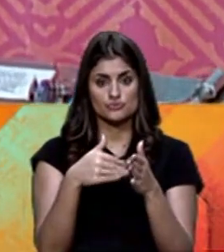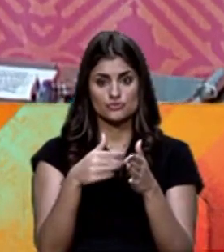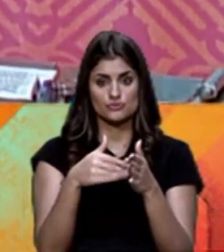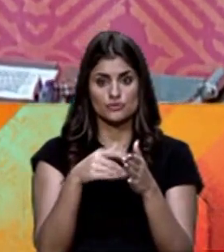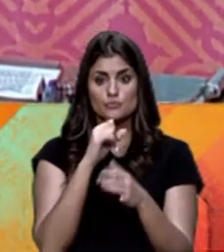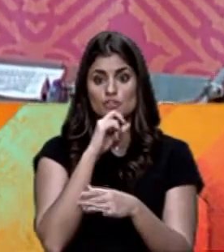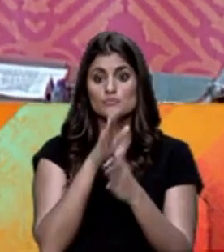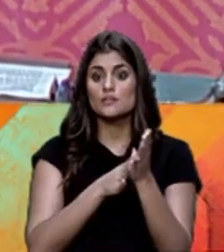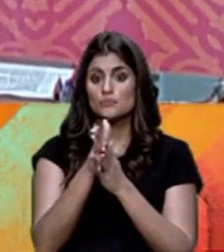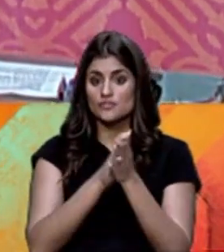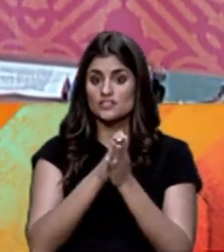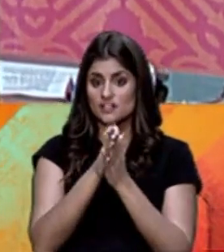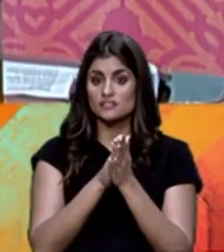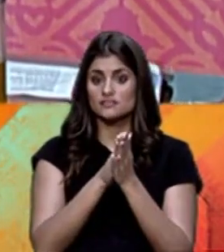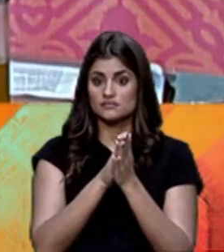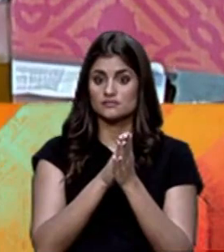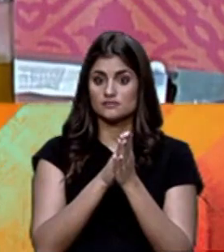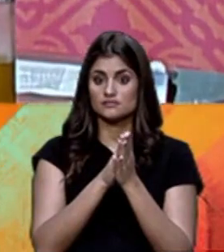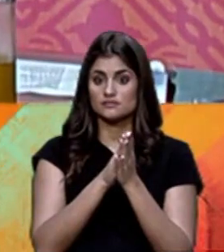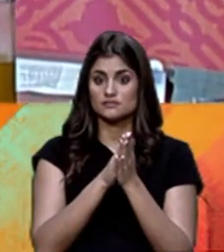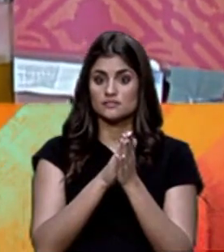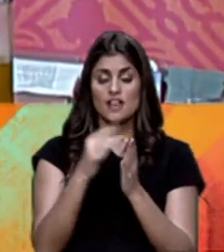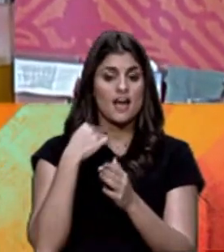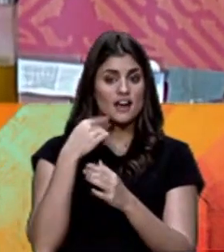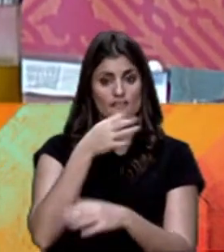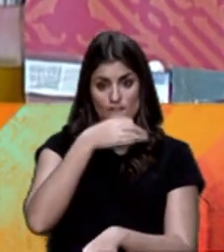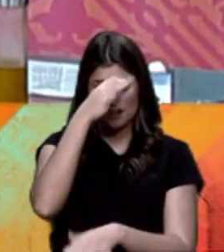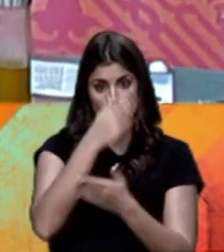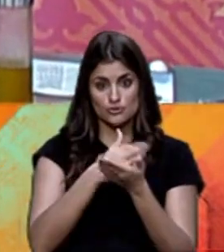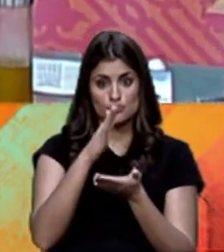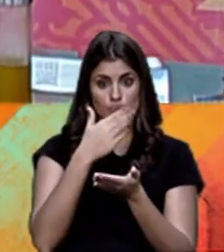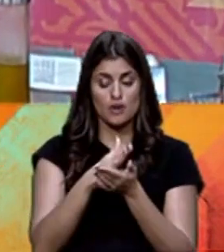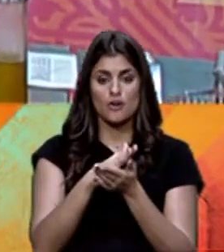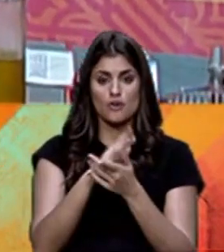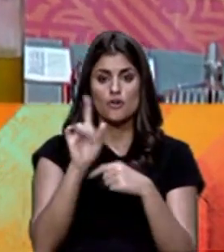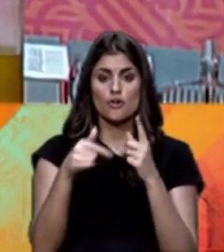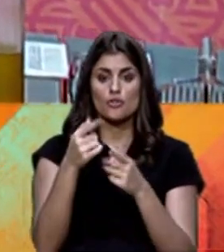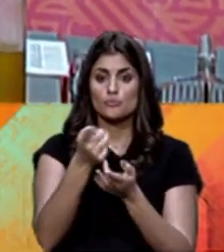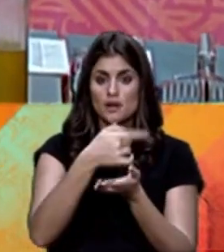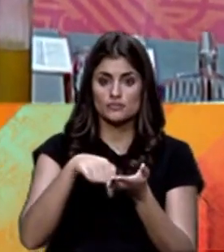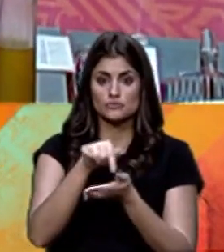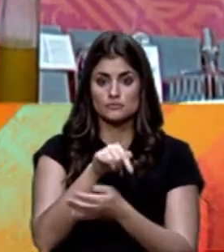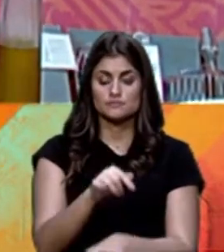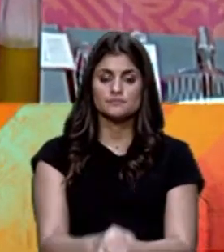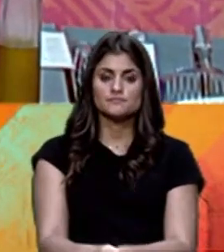E podemos aproveitar até a carne de frango tenha sobrado de outro prato.